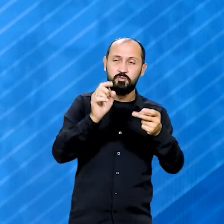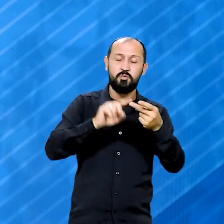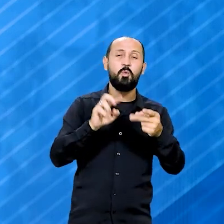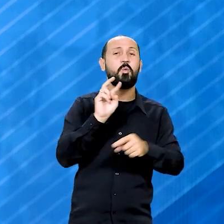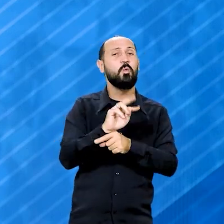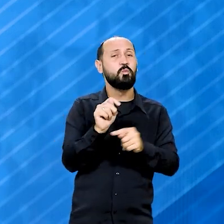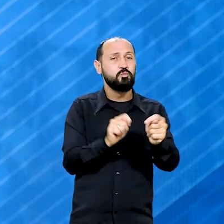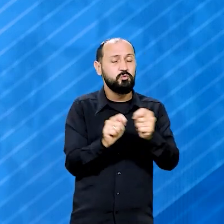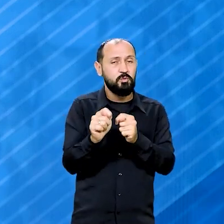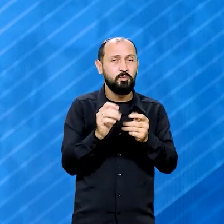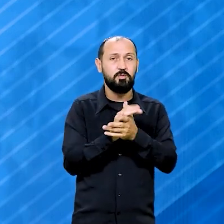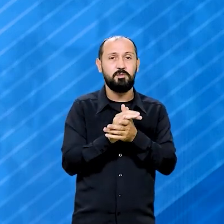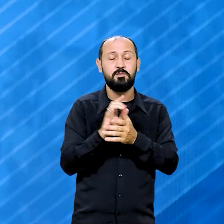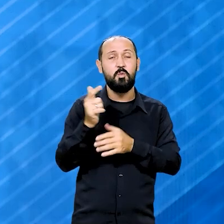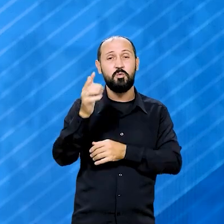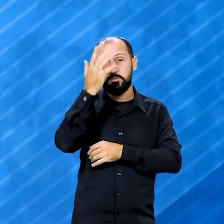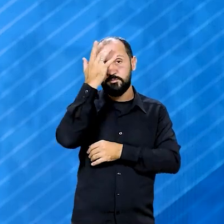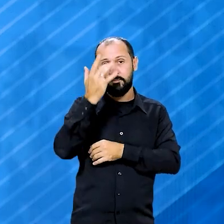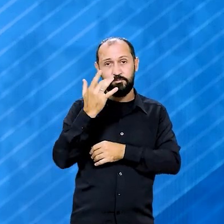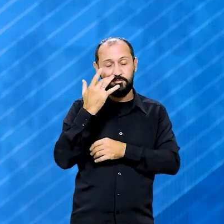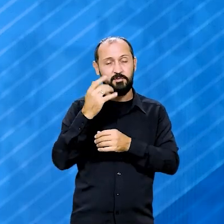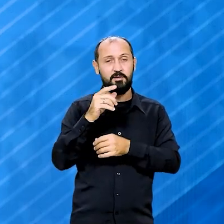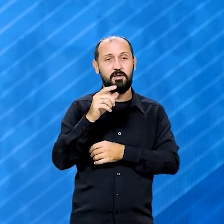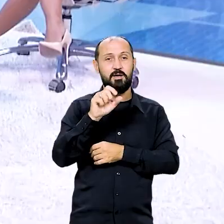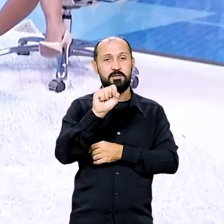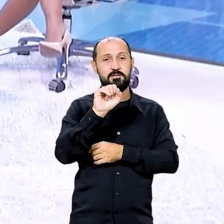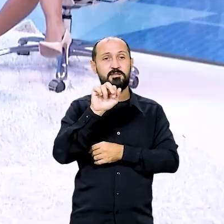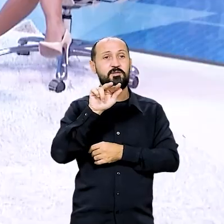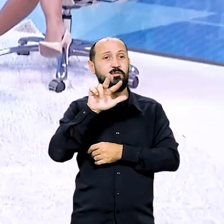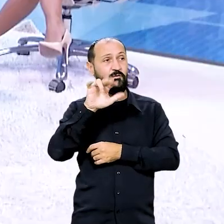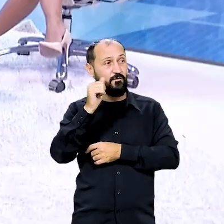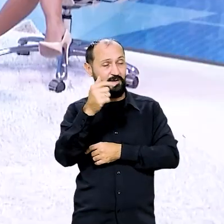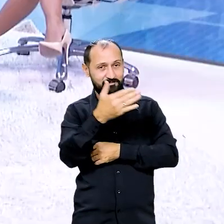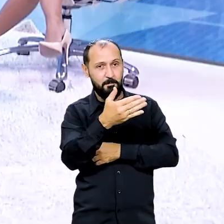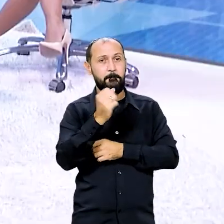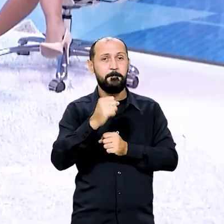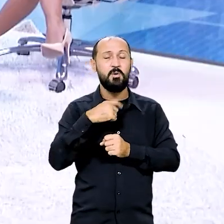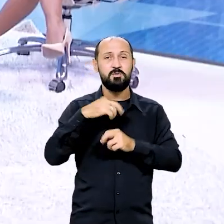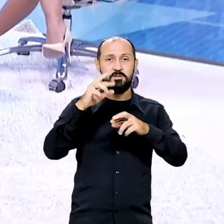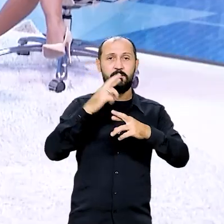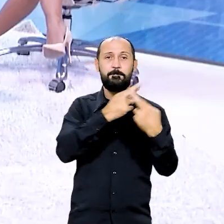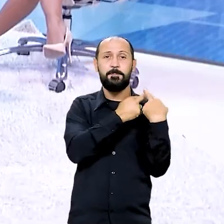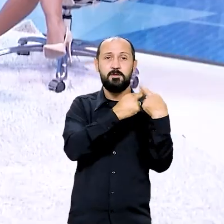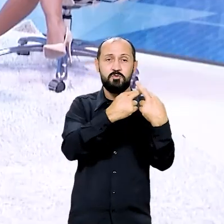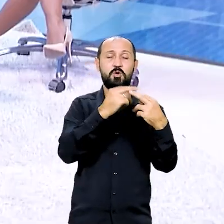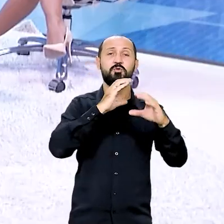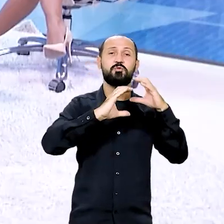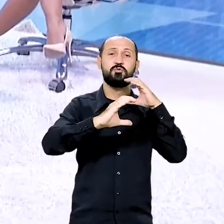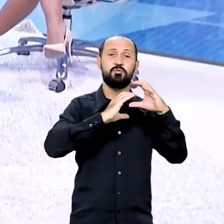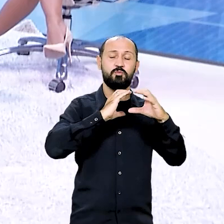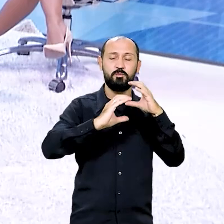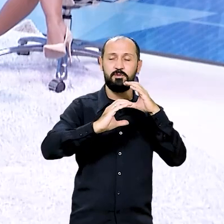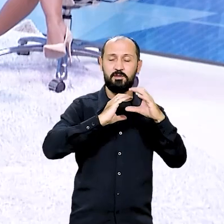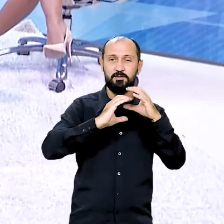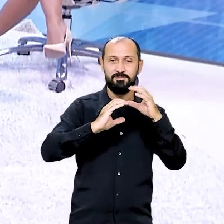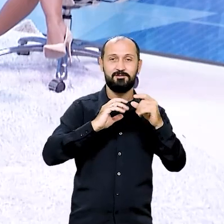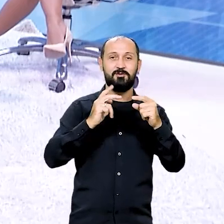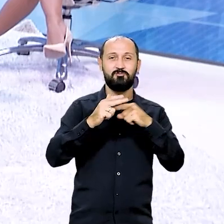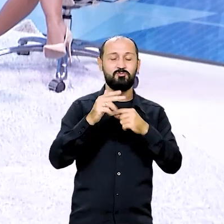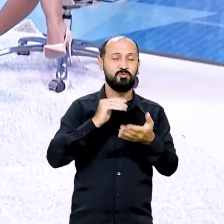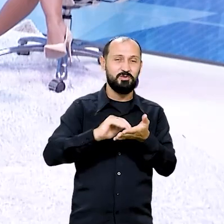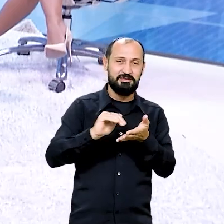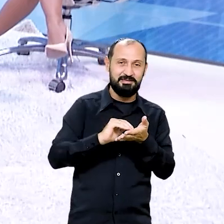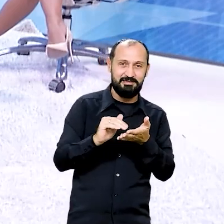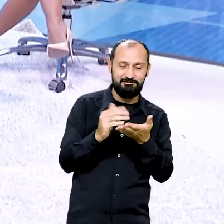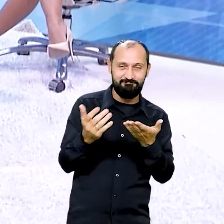jurídico do escritório, o controle do escritório. Então vão ser outros perfis. Por exemplo, a Silvia, ela pode ser responsável na área somente de comunicação